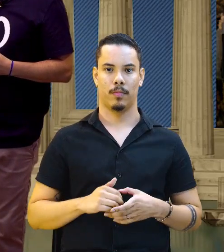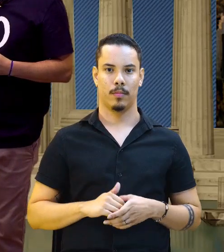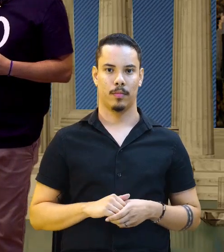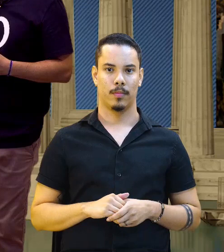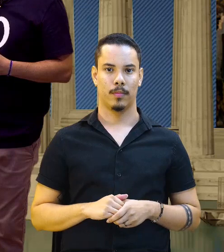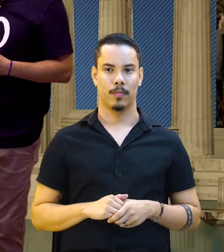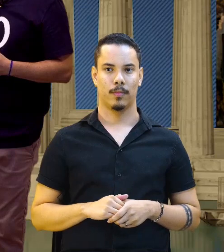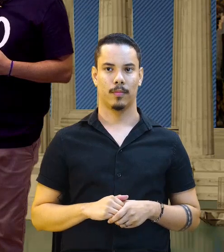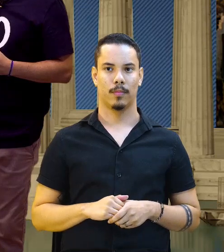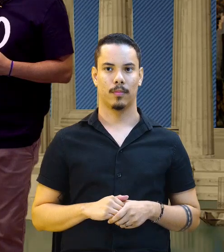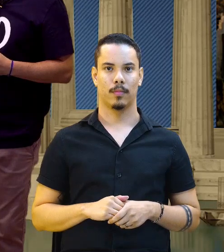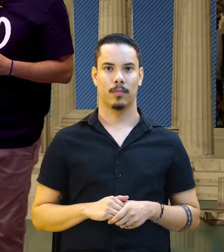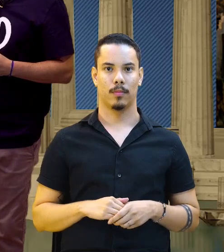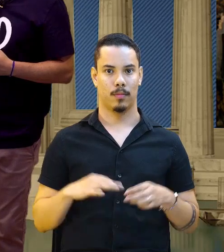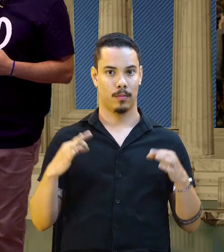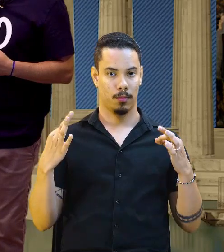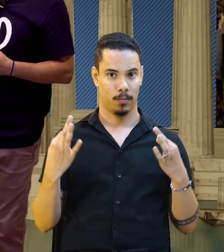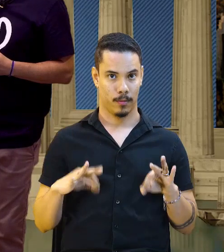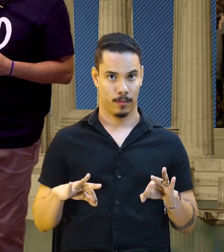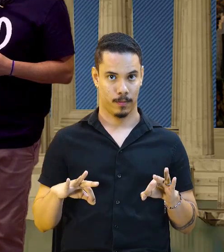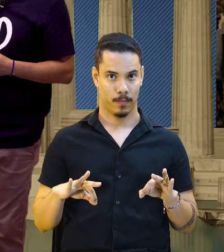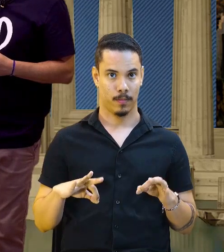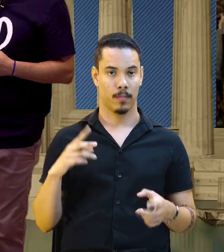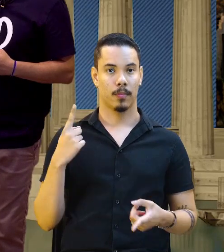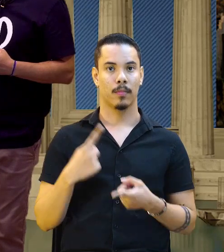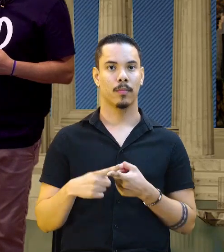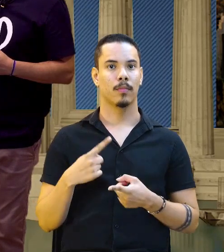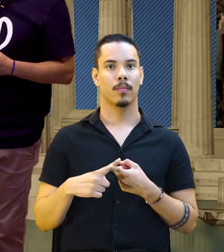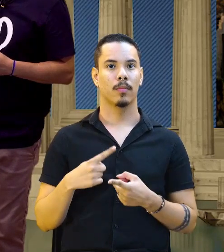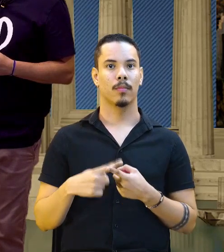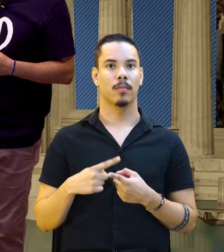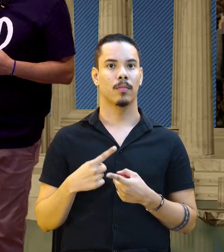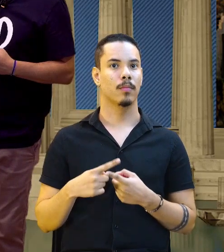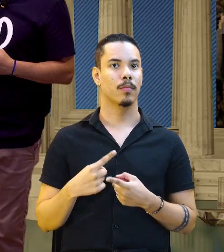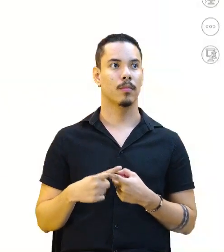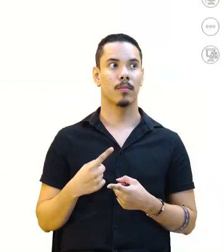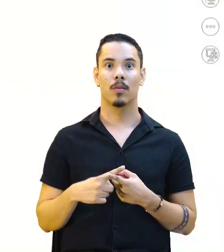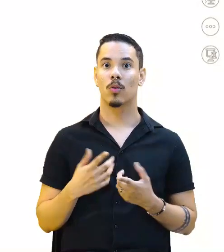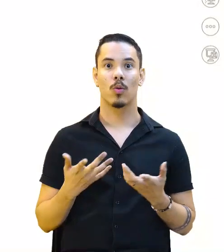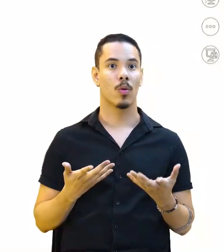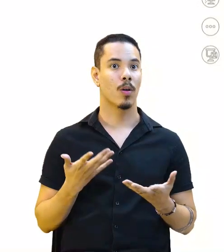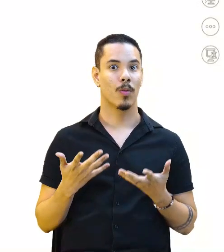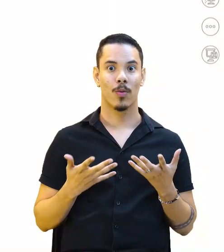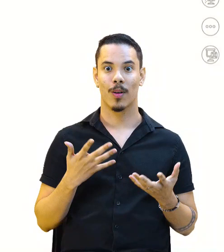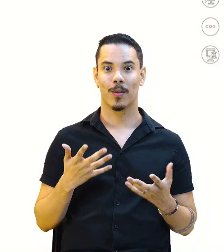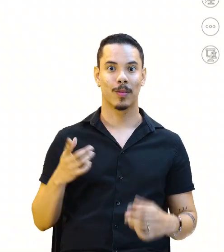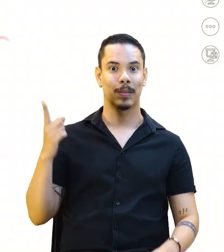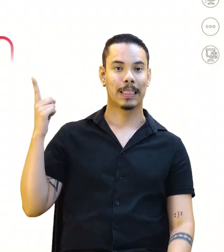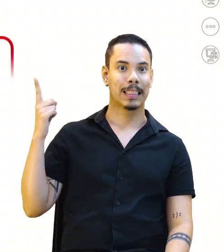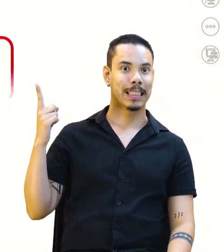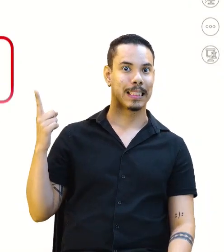Então, acertou quem optou pela questão, pela alternativa. Olha lá. Vamos ver. Vamos lá?